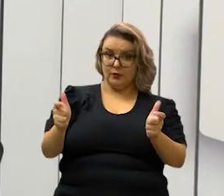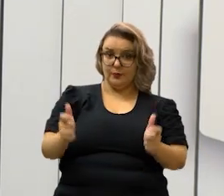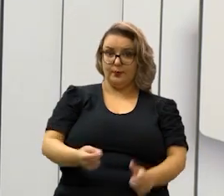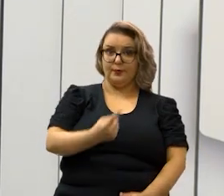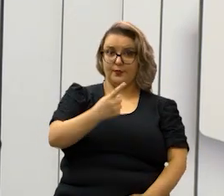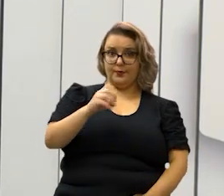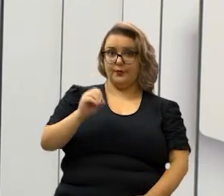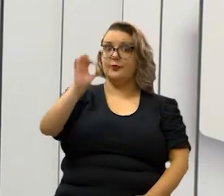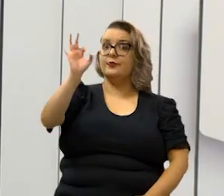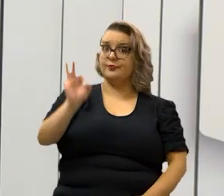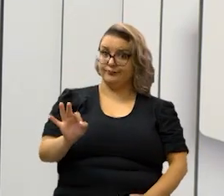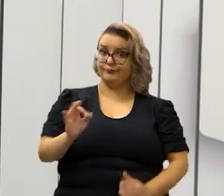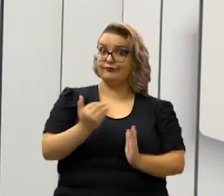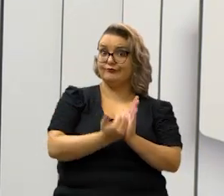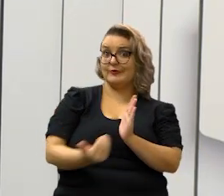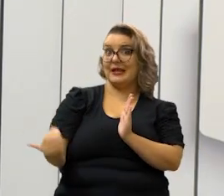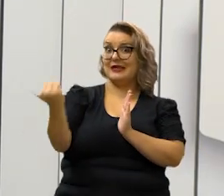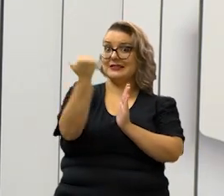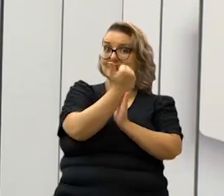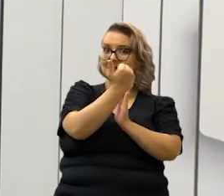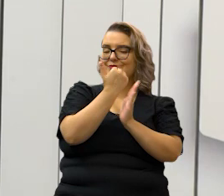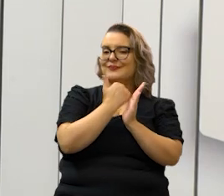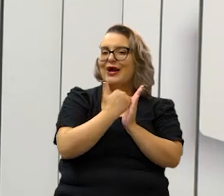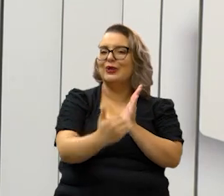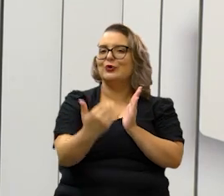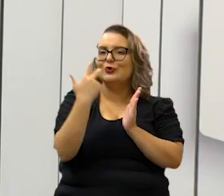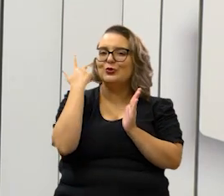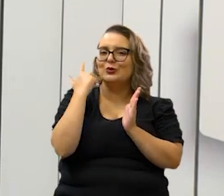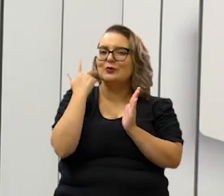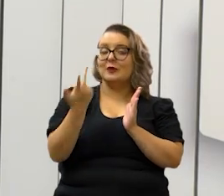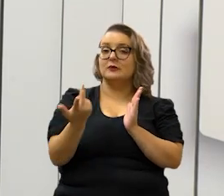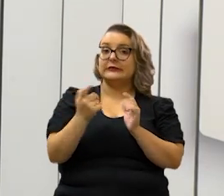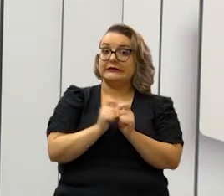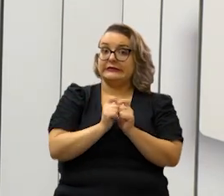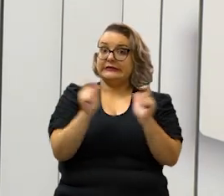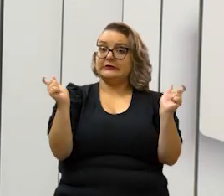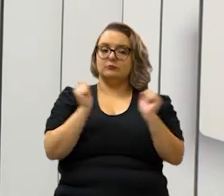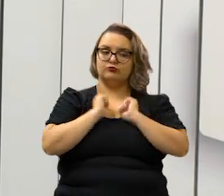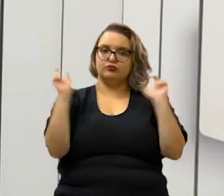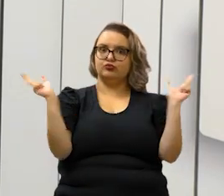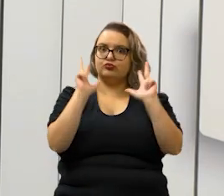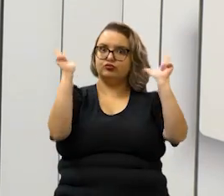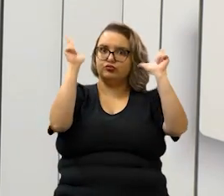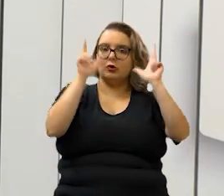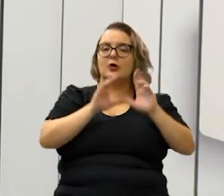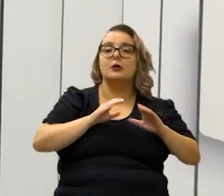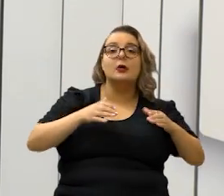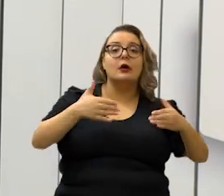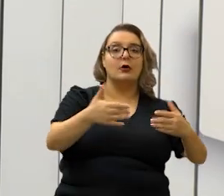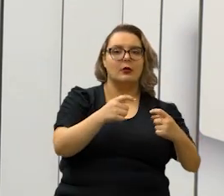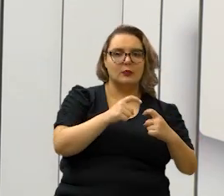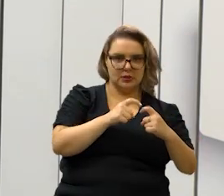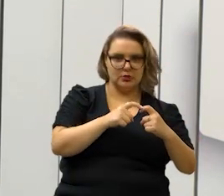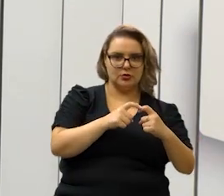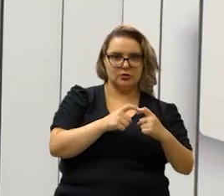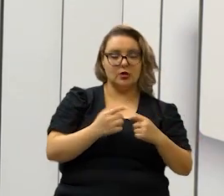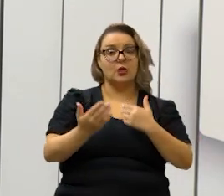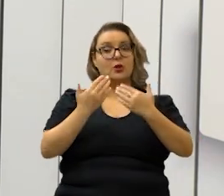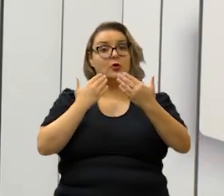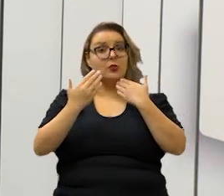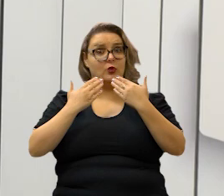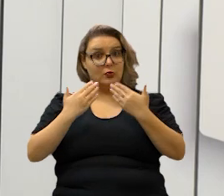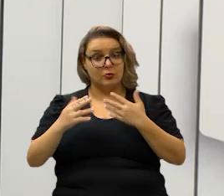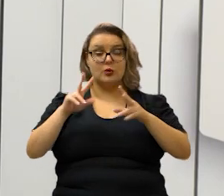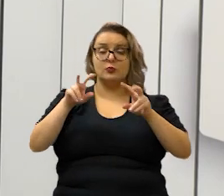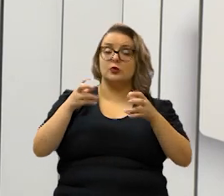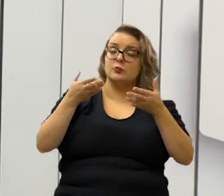de 10% acima da média. Esse aumento tem chamado muita atenção da comunidade médica. E eu vou